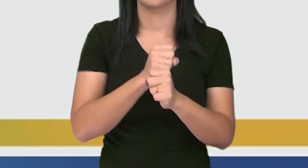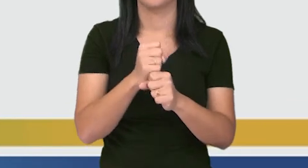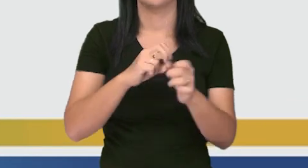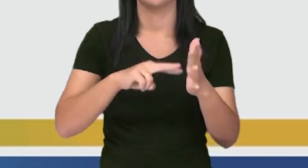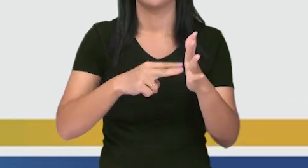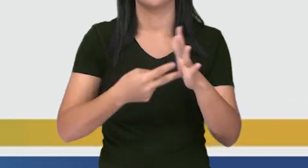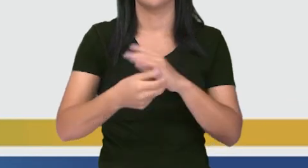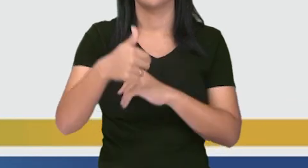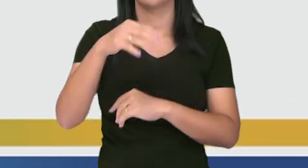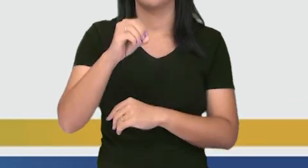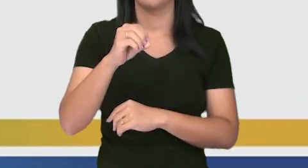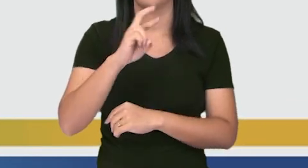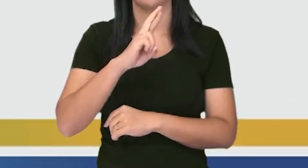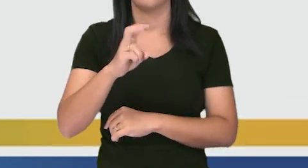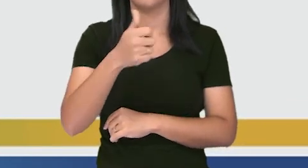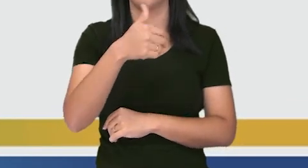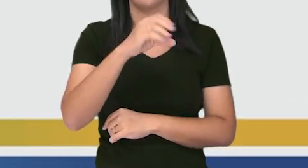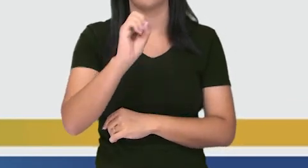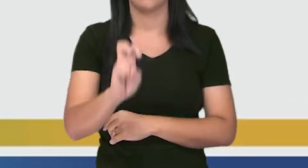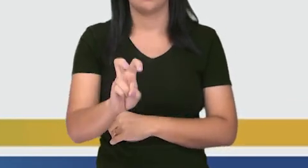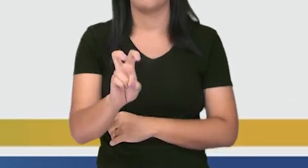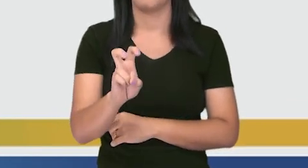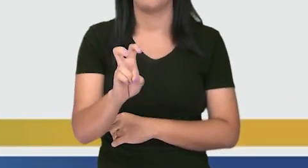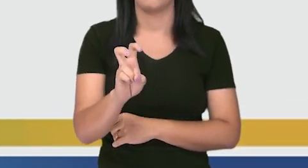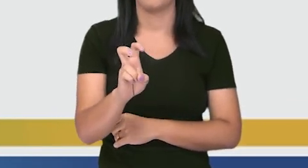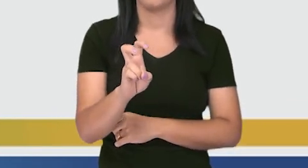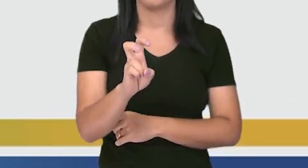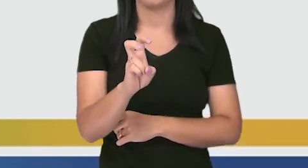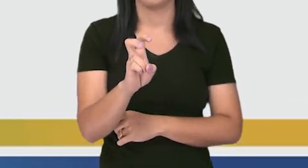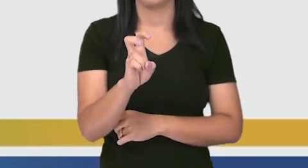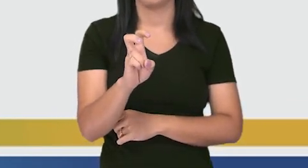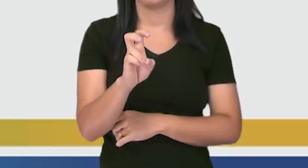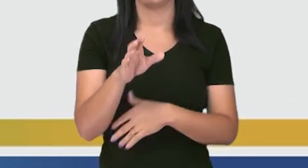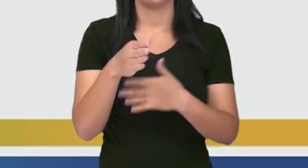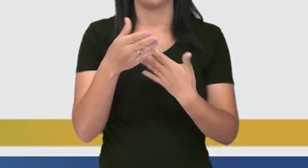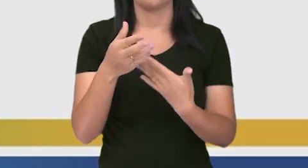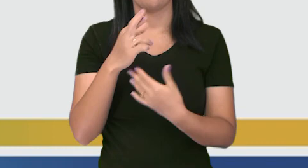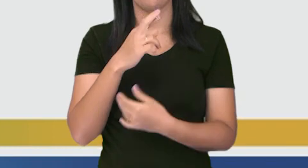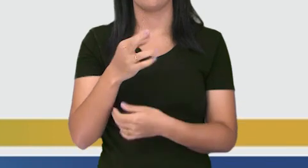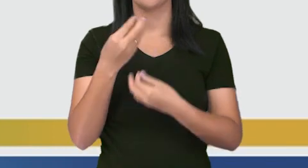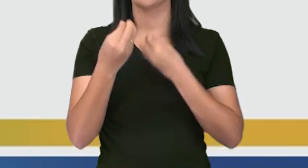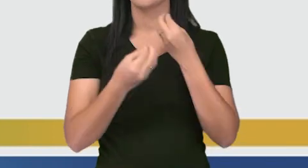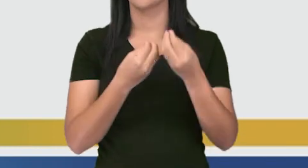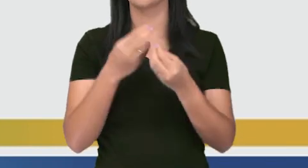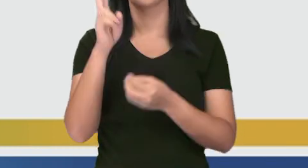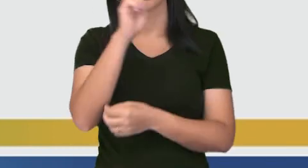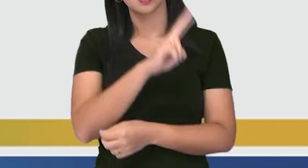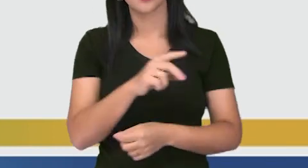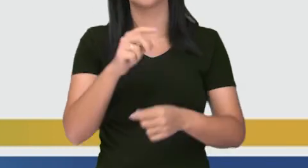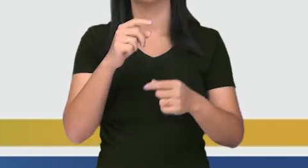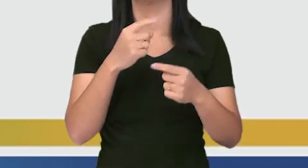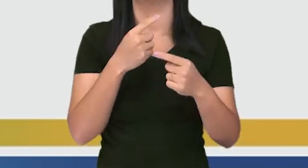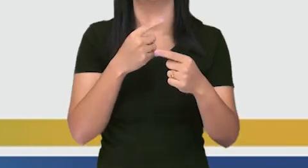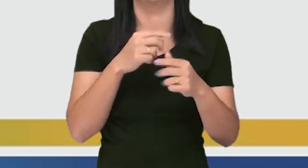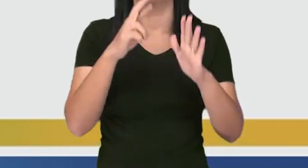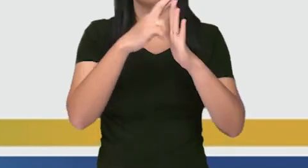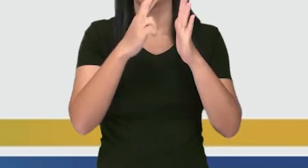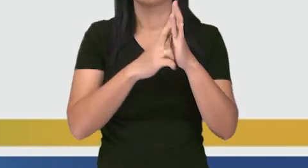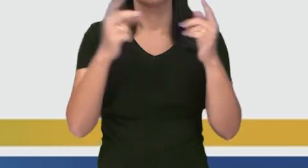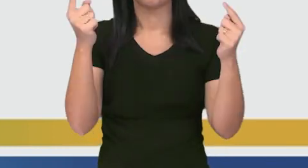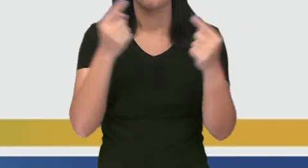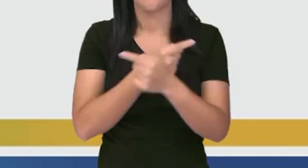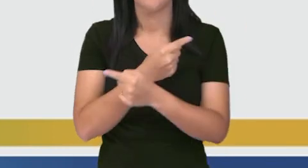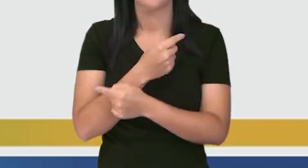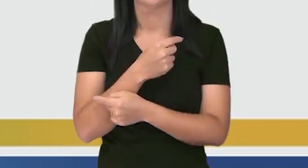45 anos igual a 10 totalizando eu tenho aí 105 para resolver isso aí o seu uma regra de três